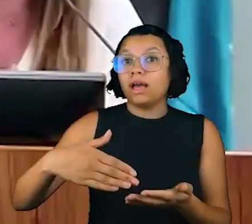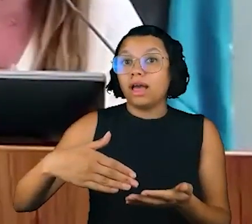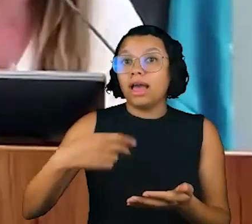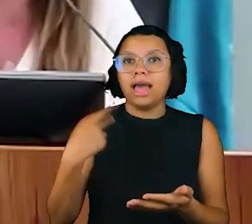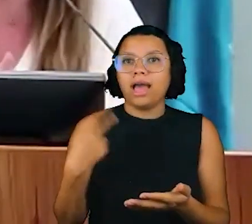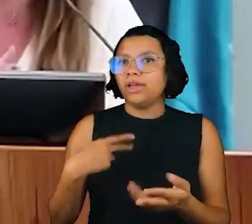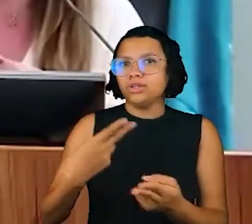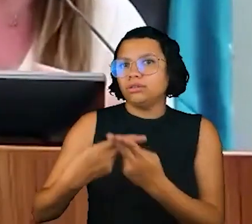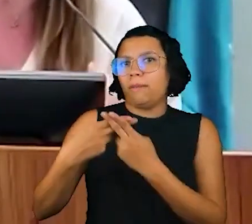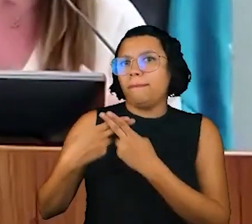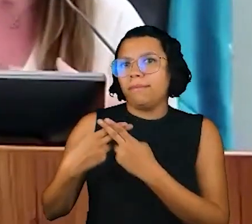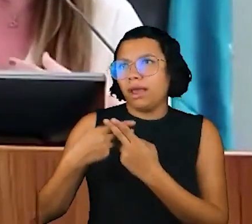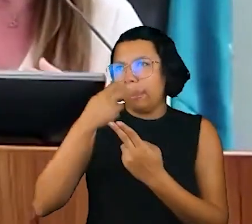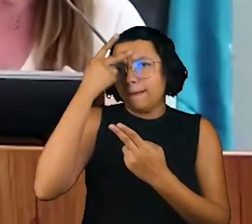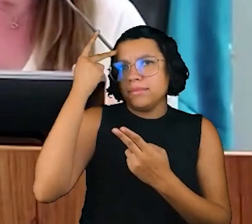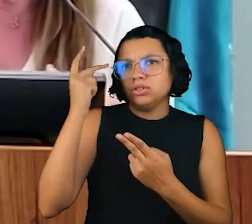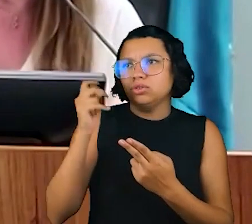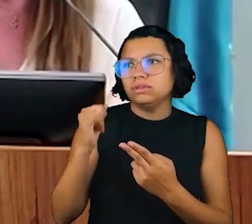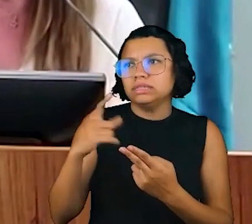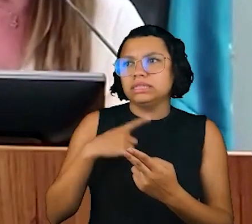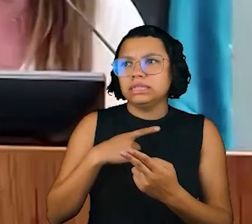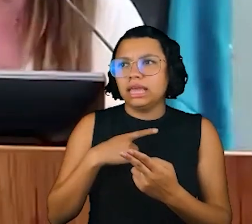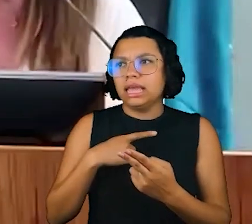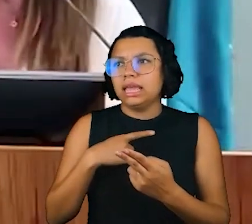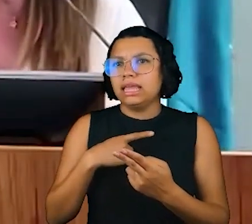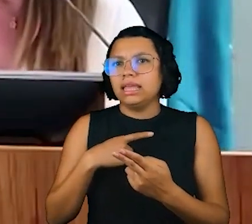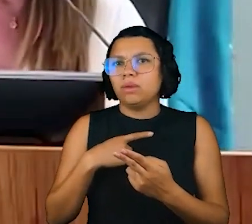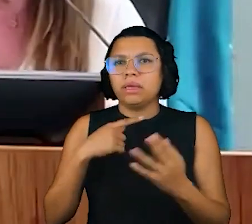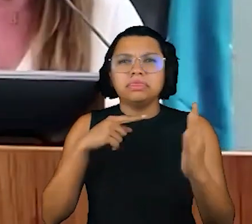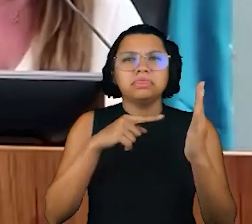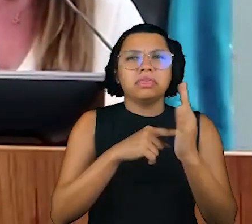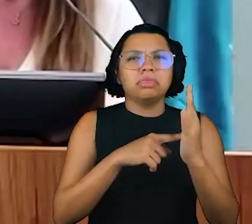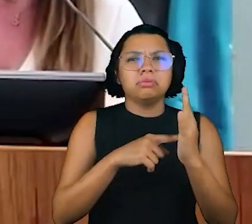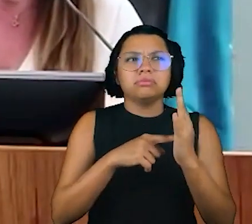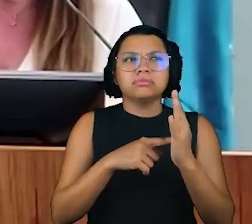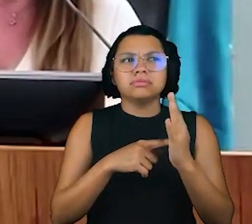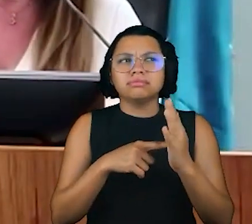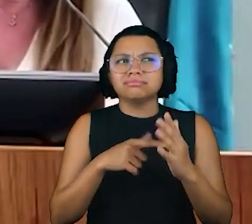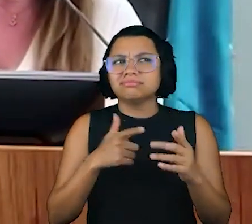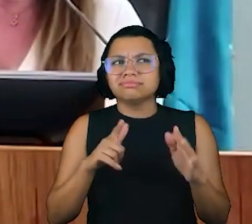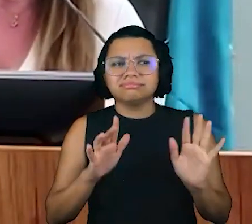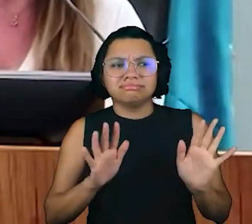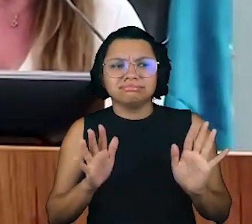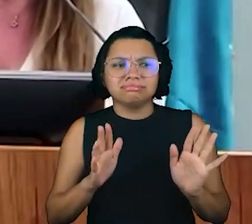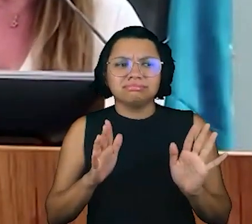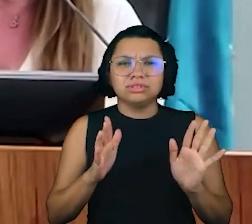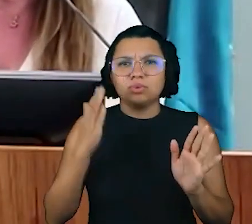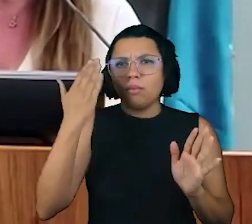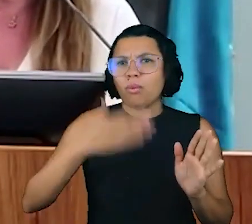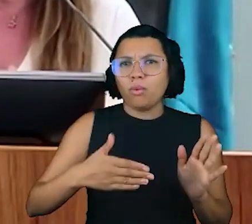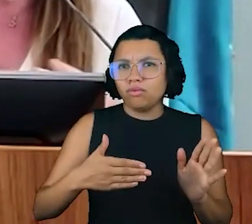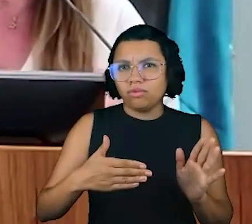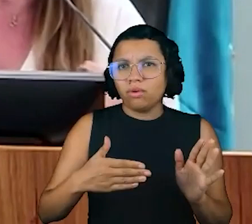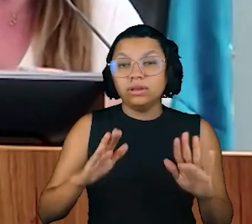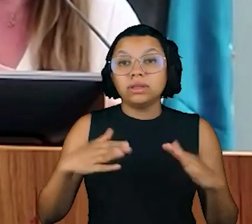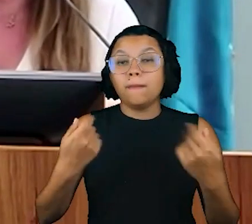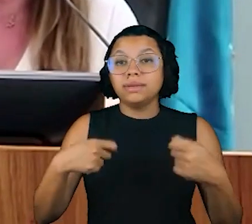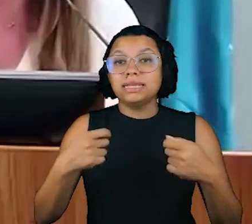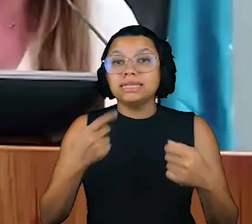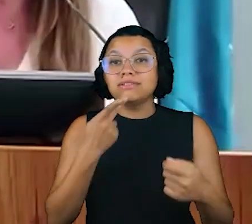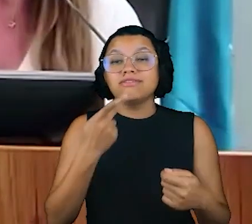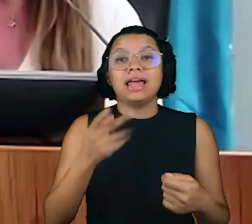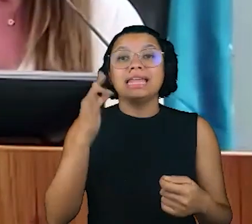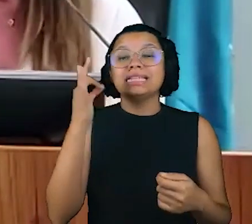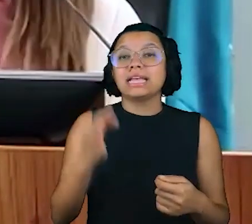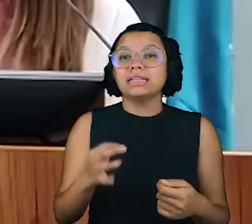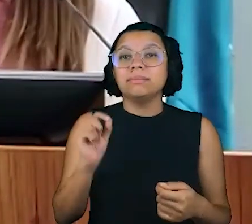ninguém porque quando tem uma alegação vaga, você tem que falar exatamente aquilo e apontar exatamente aquilo que leva a essa